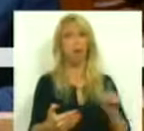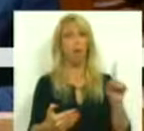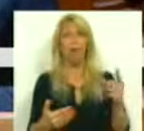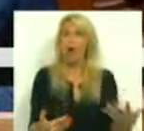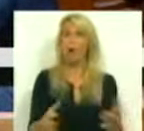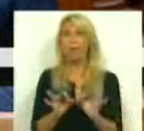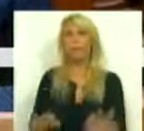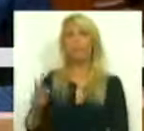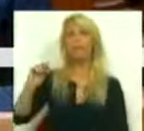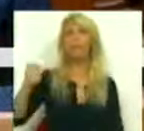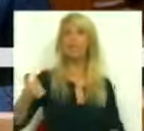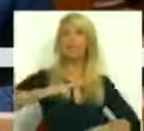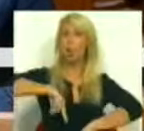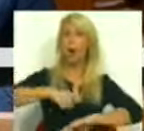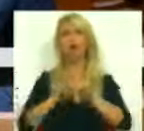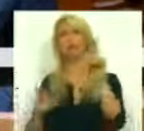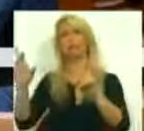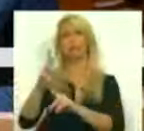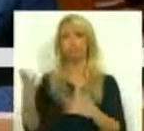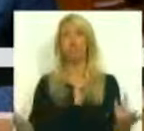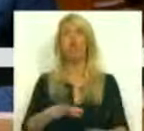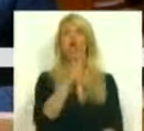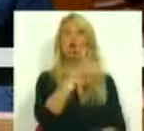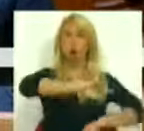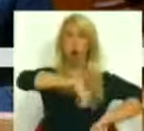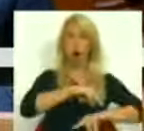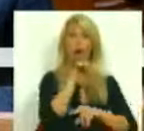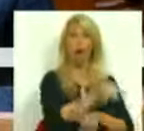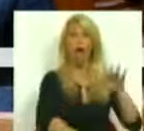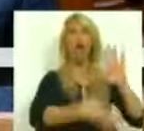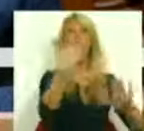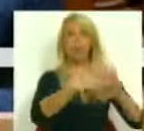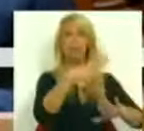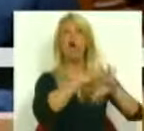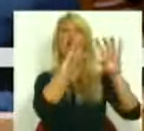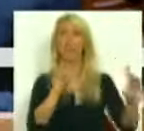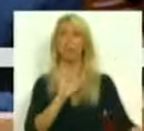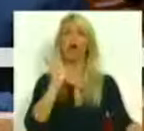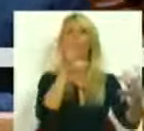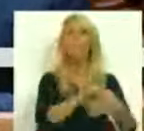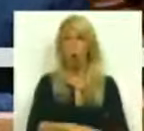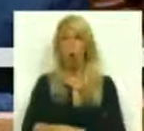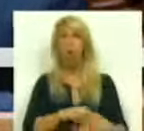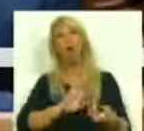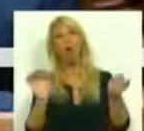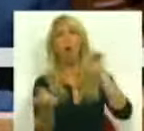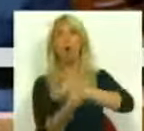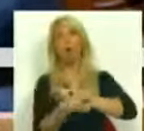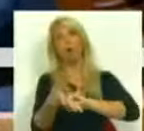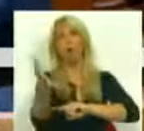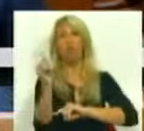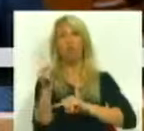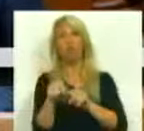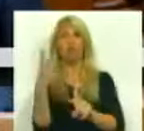35, dedicando 18 dessas horas de trabalho às urgências hospitalares, ao invés das 12 que era a prática que